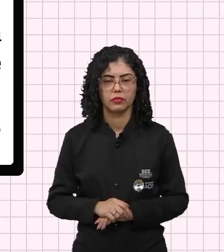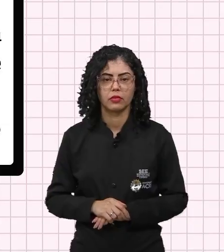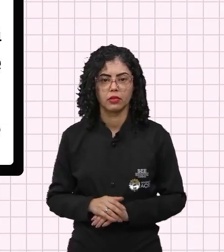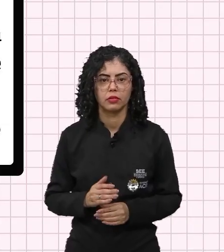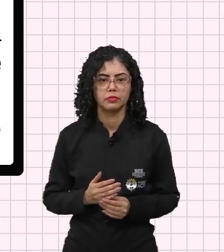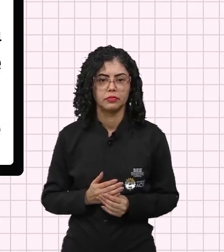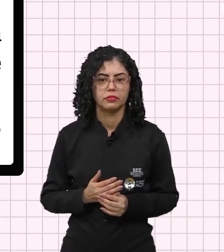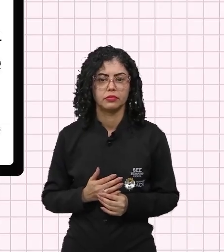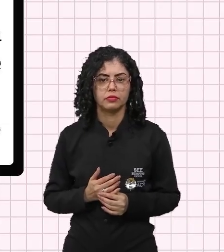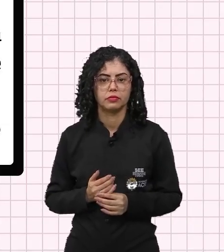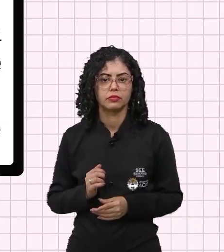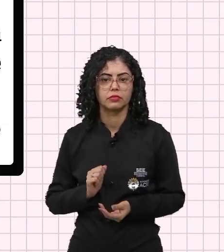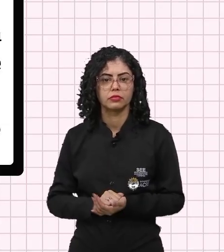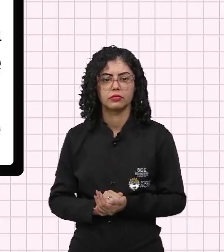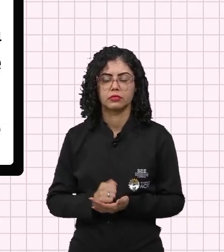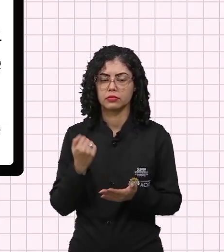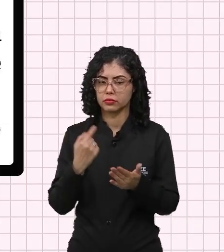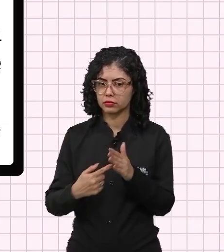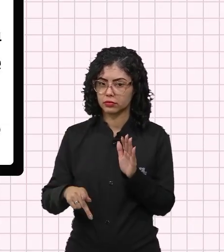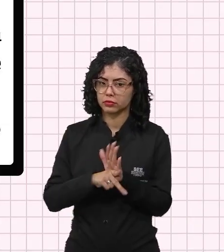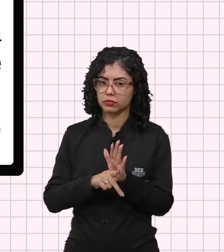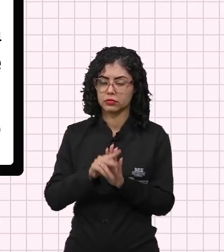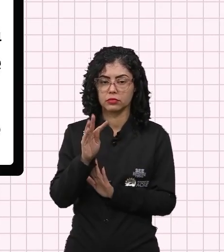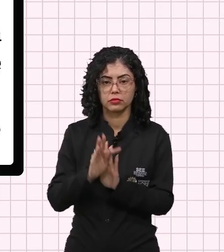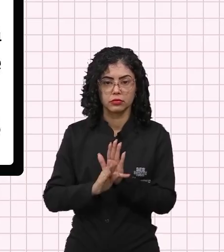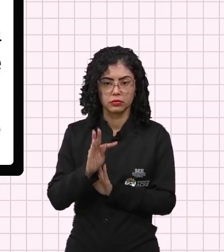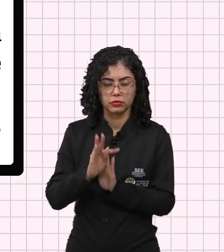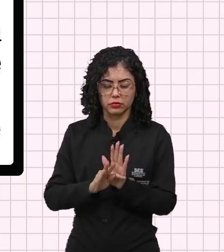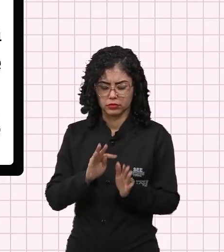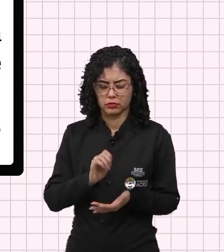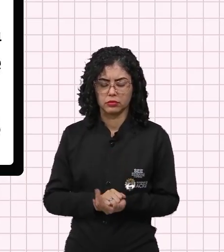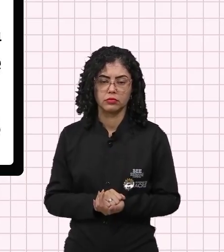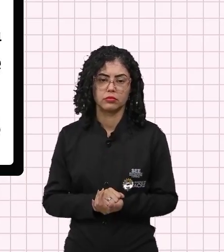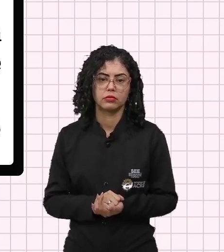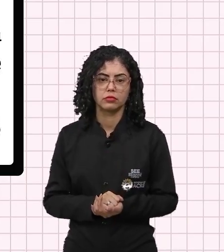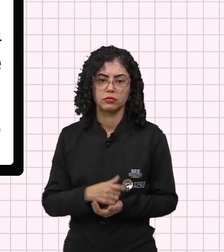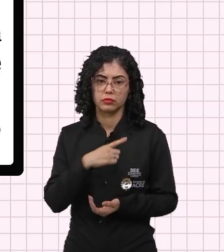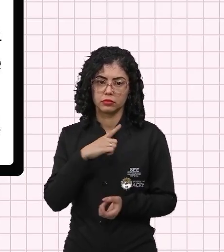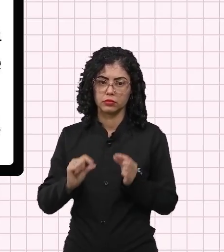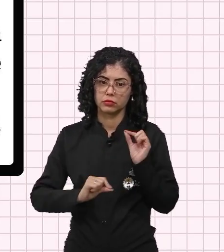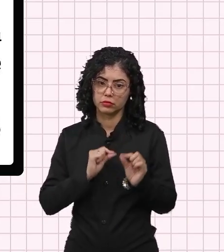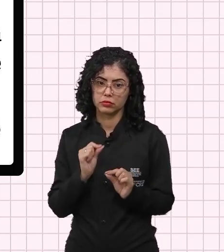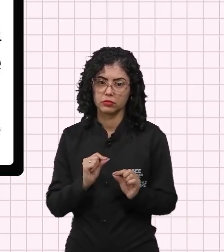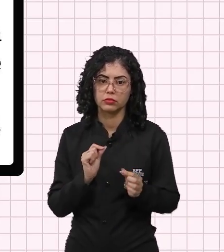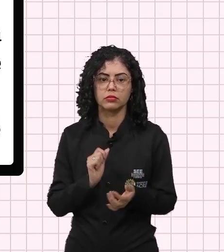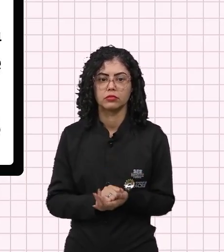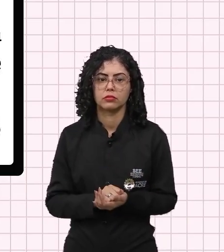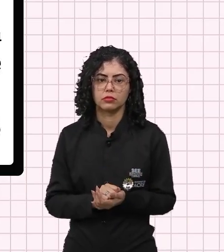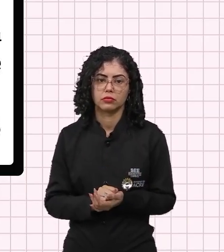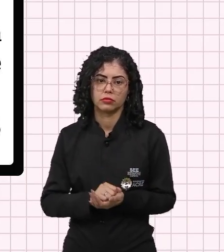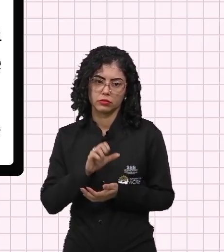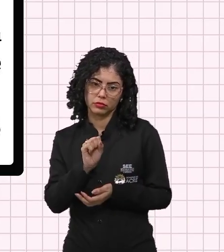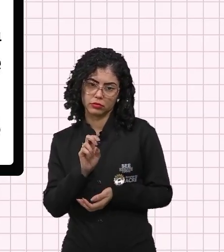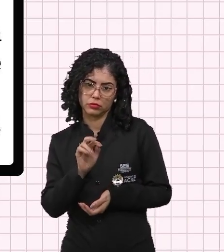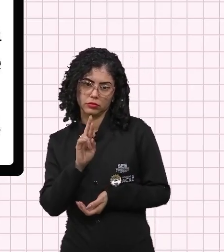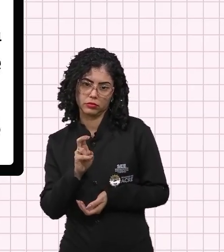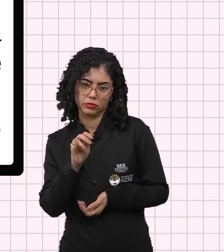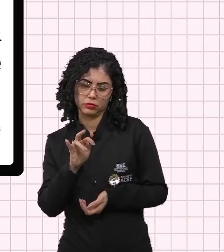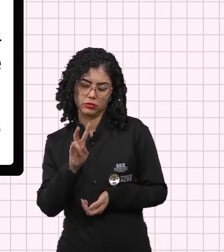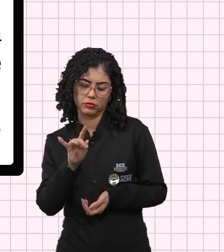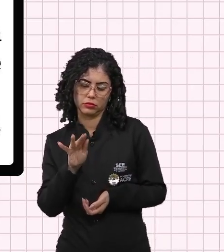que a marcas linguísticas ela faz no texto. Mas também nós temos uma subjetividade no